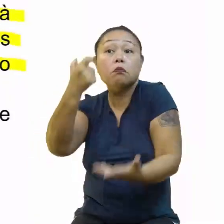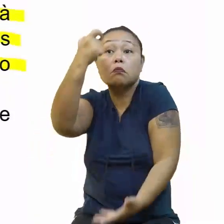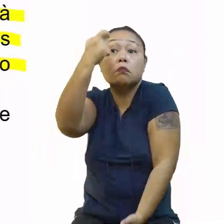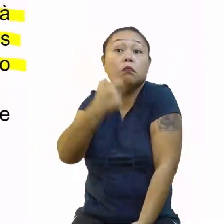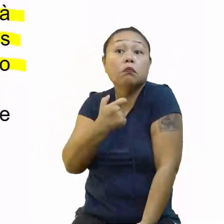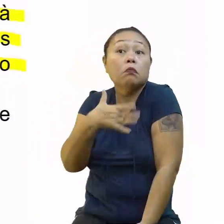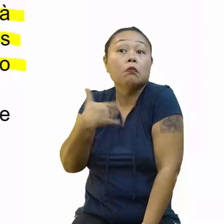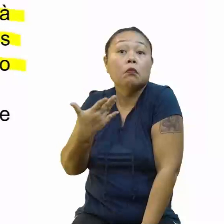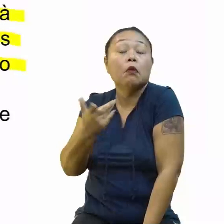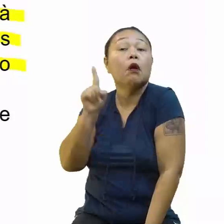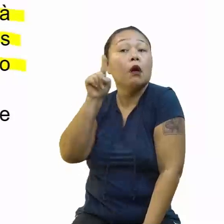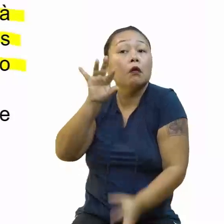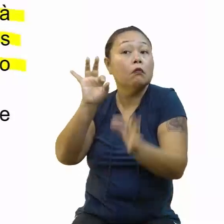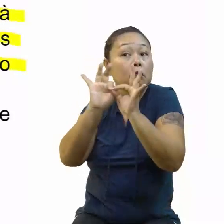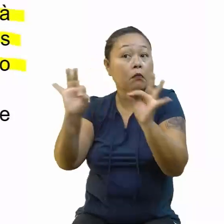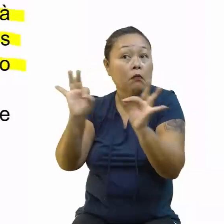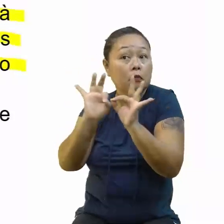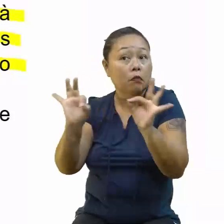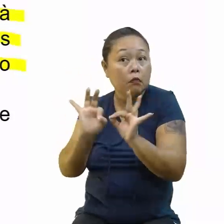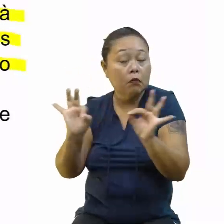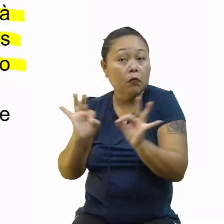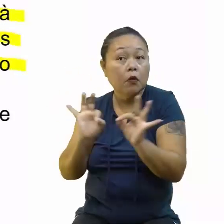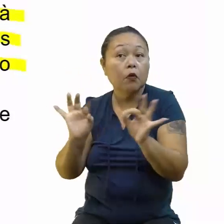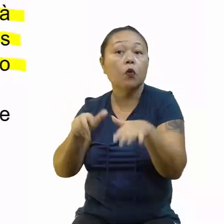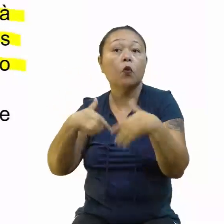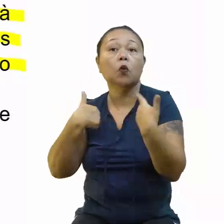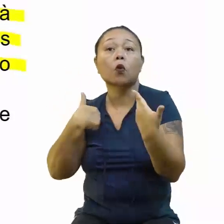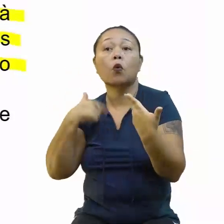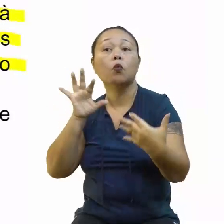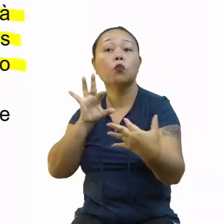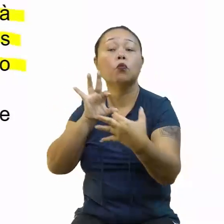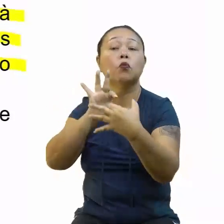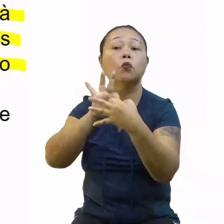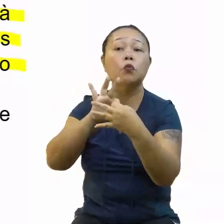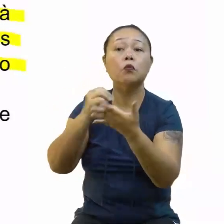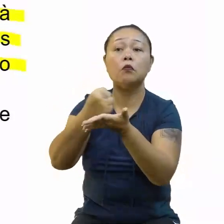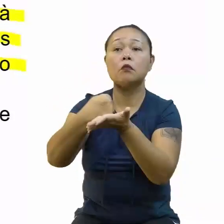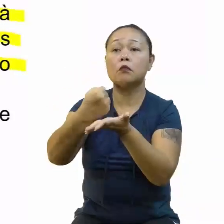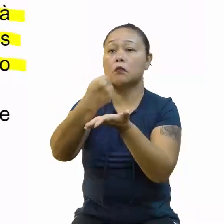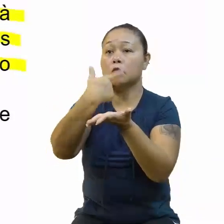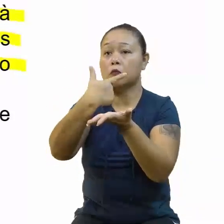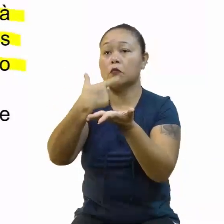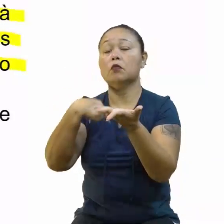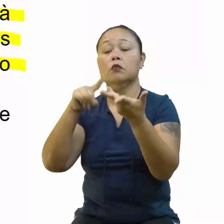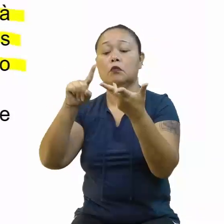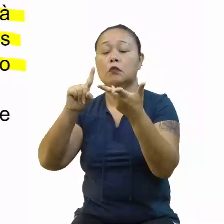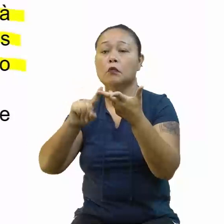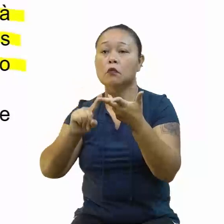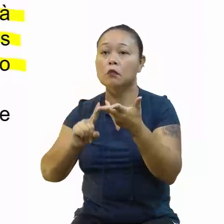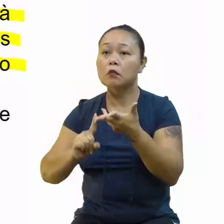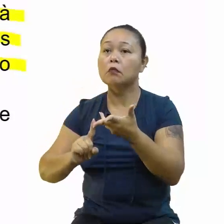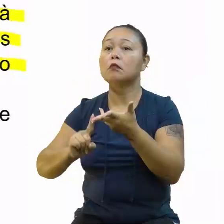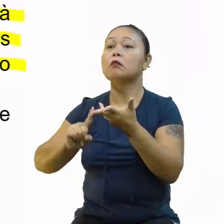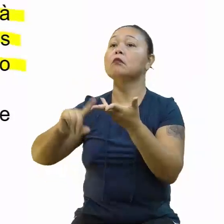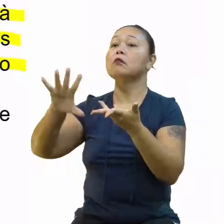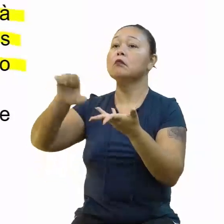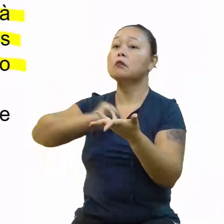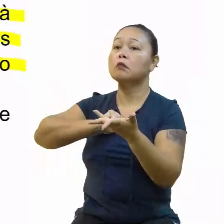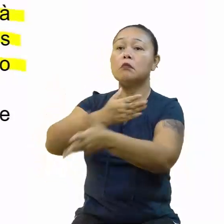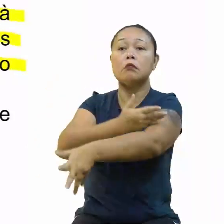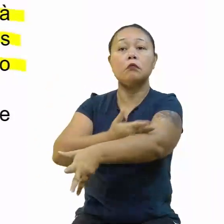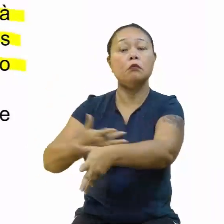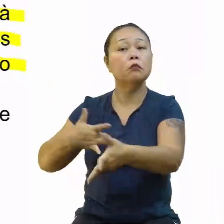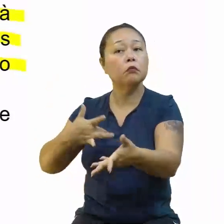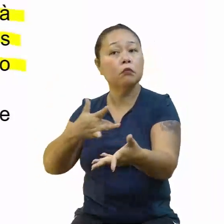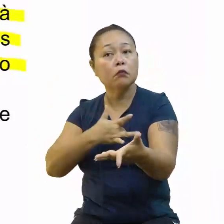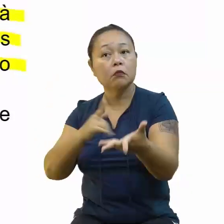é uma afirmativa aonde que se eu juntar o tratamento farmacológico, a adoção de hábitos saudáveis